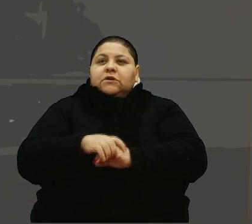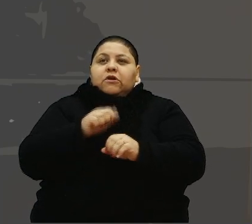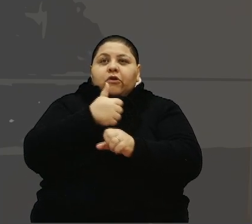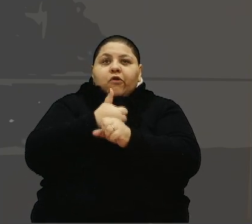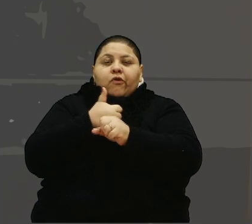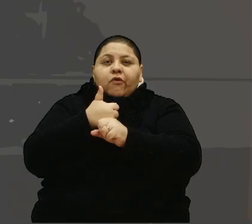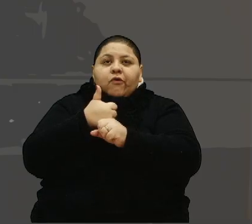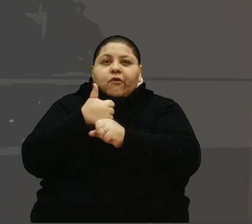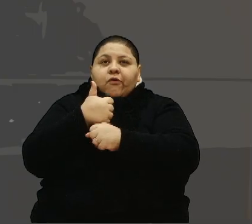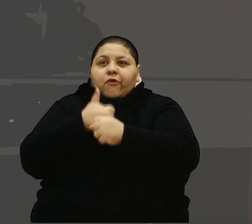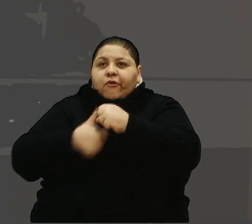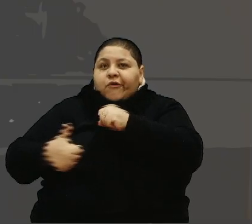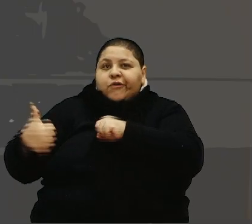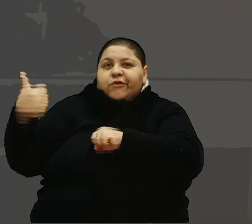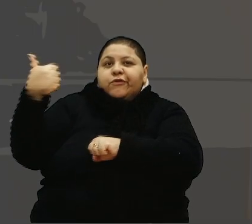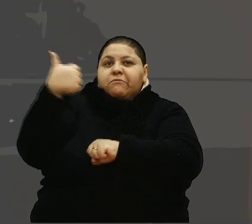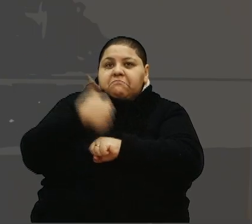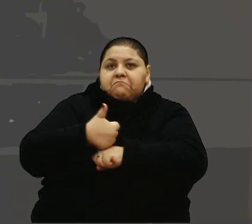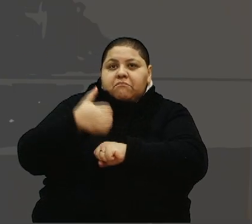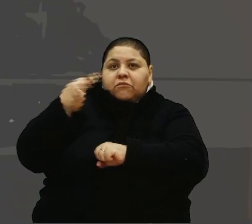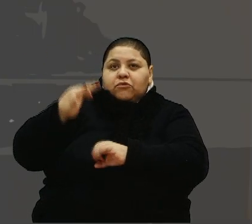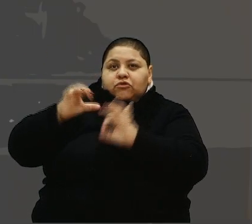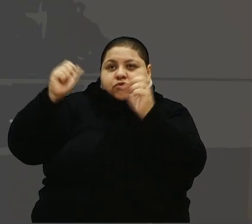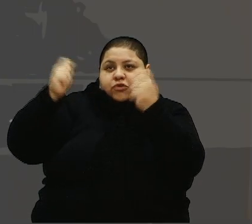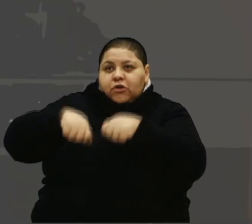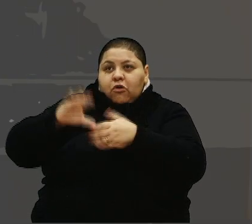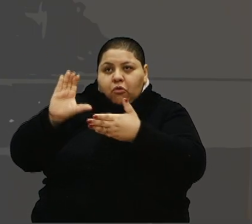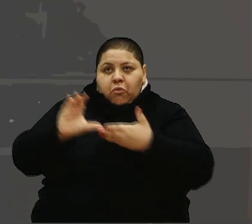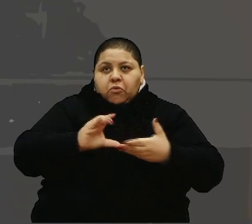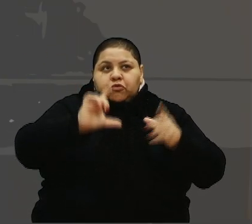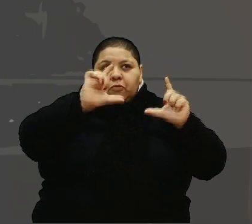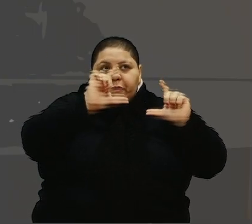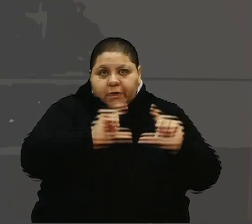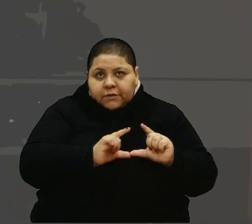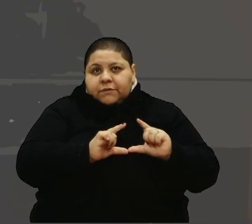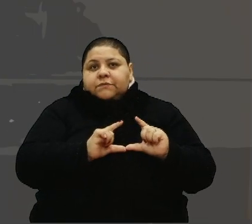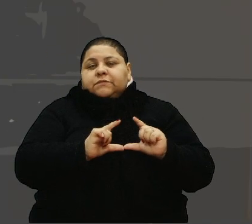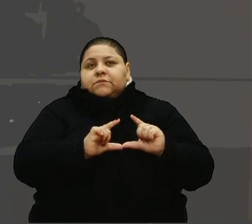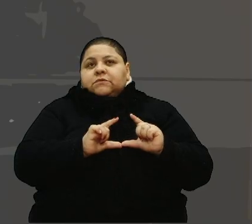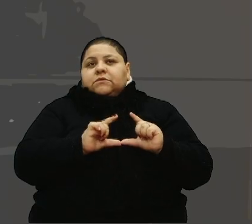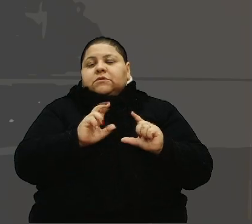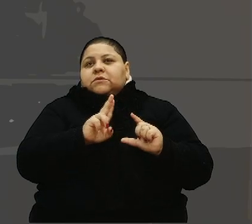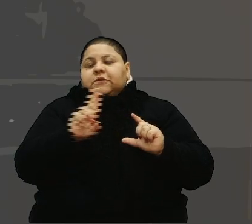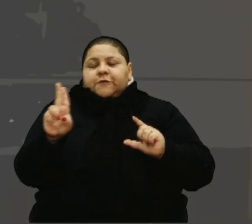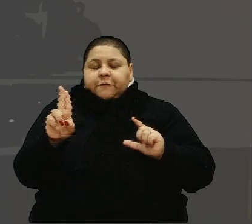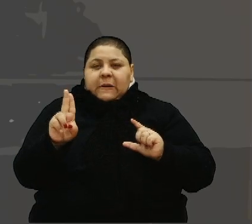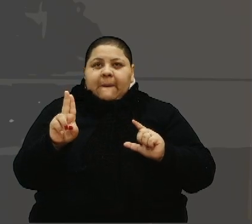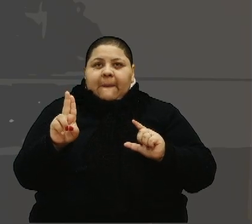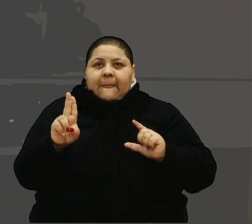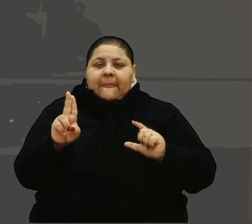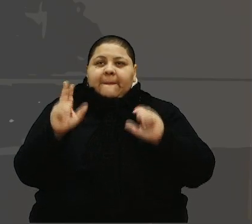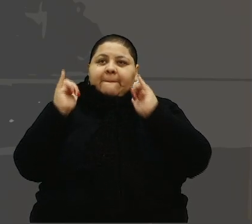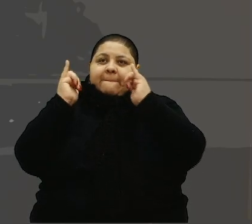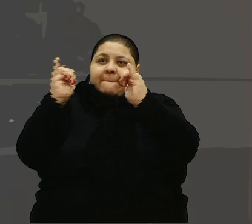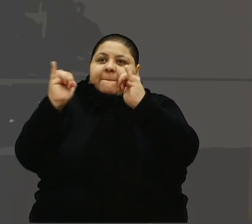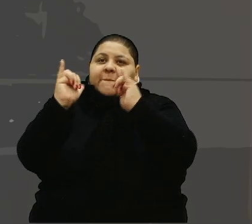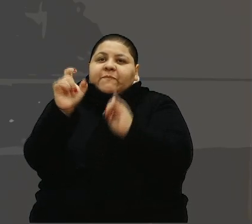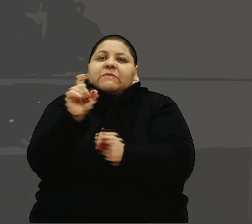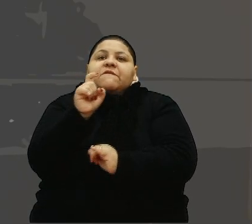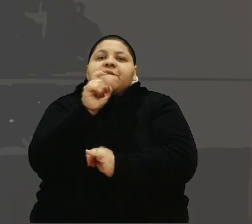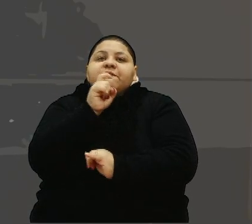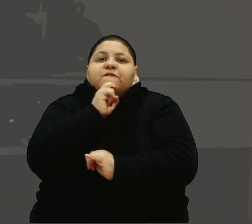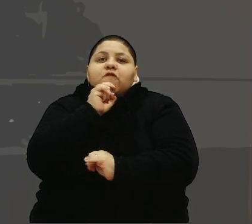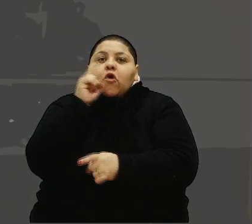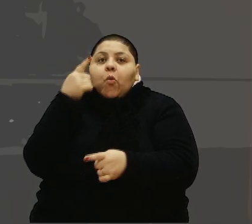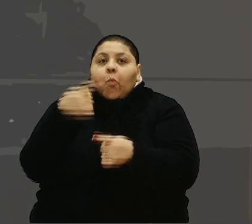o metrô com muita competência, custo menor, é chamado de transporte verde, né?